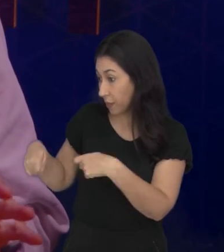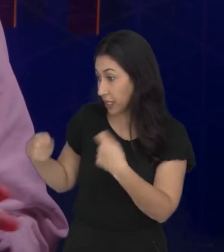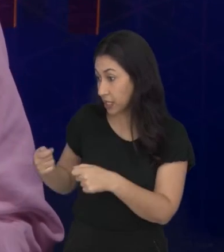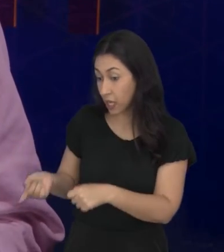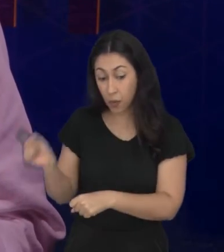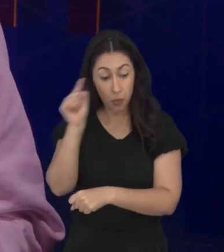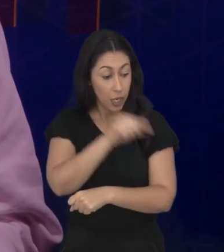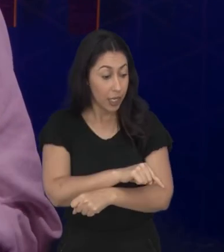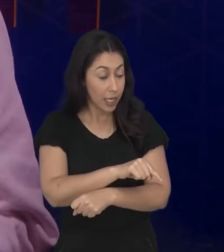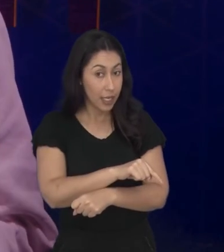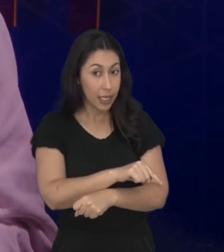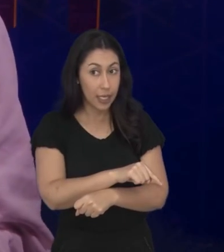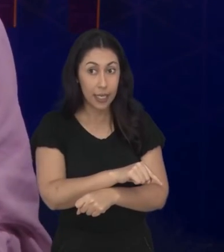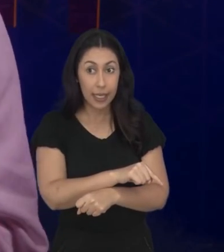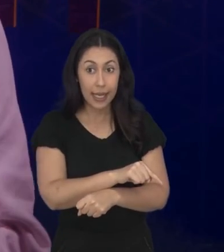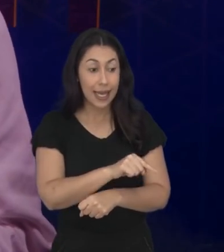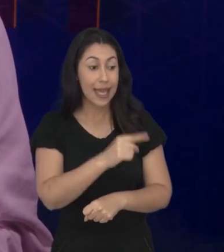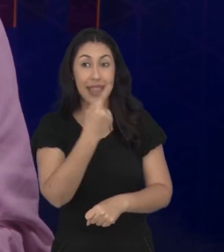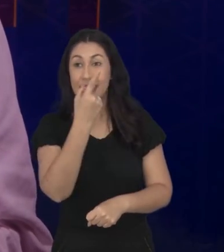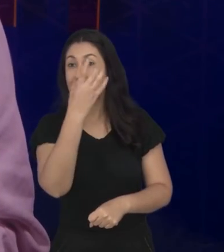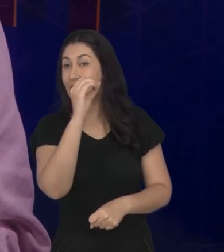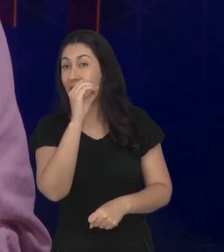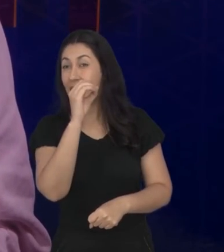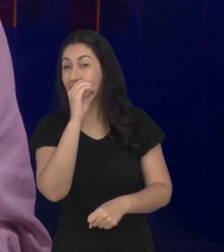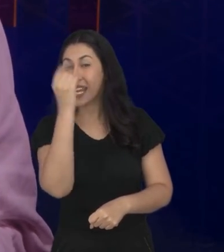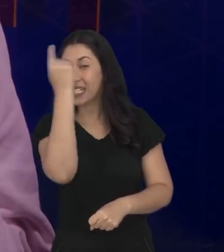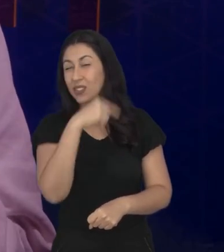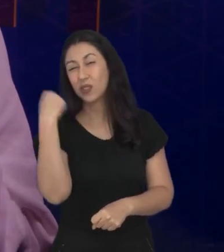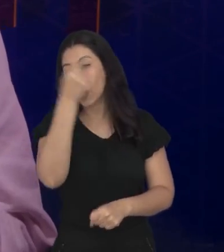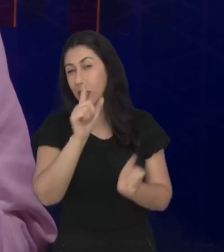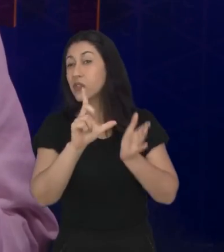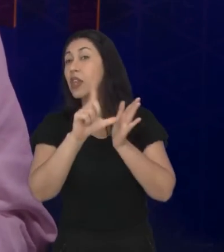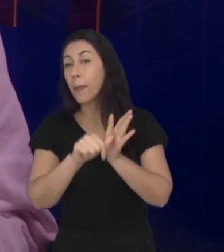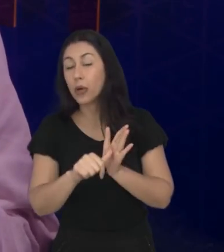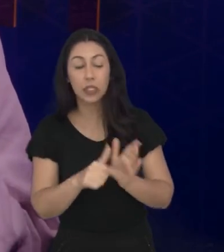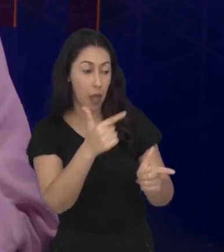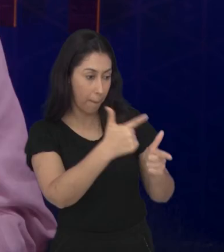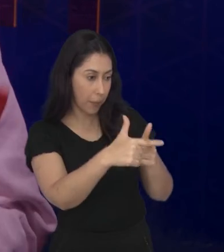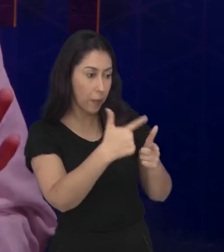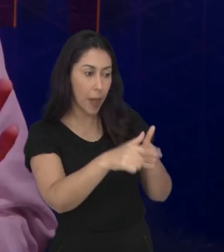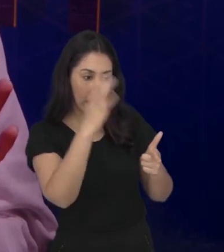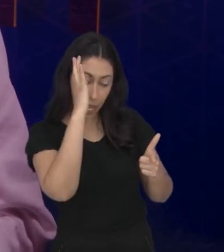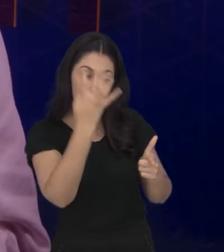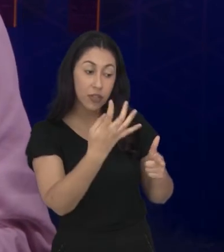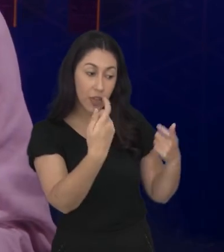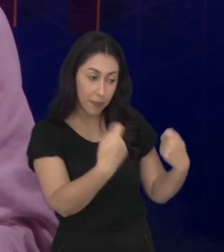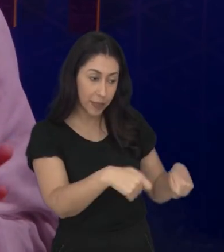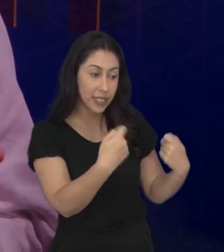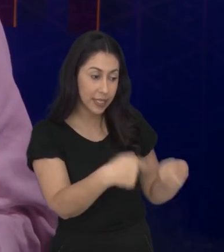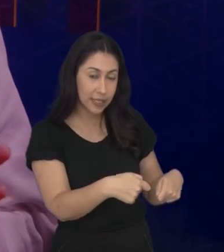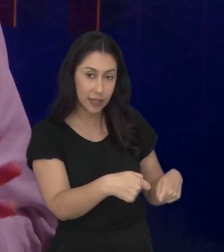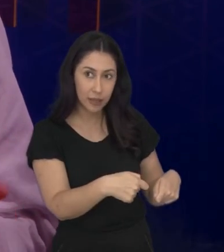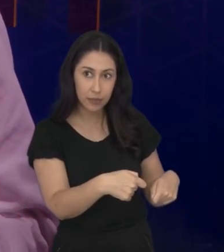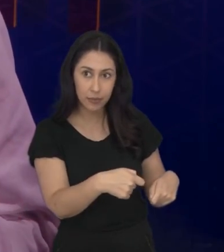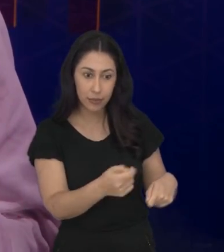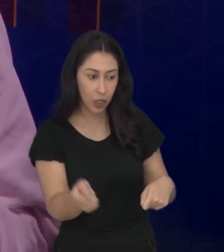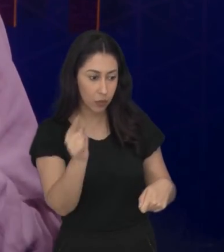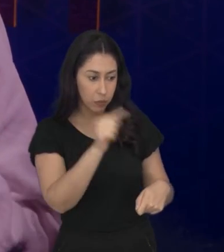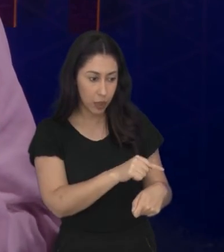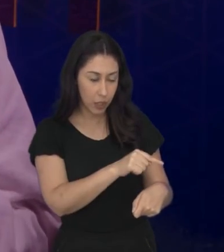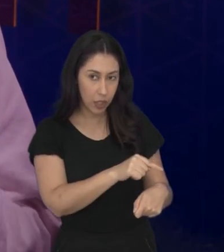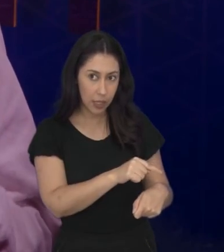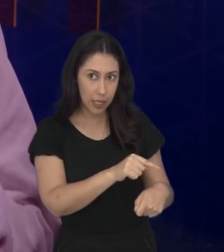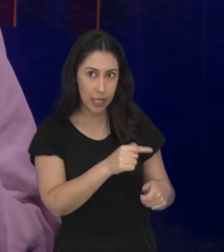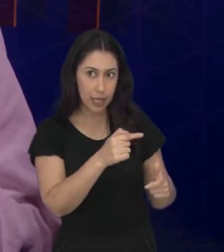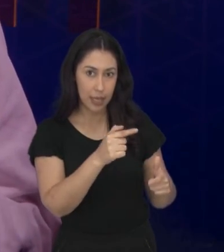um outro grupo 2 horas logo depois que eles acordaram. Então, acordou 2 horas depois, deram uma atividade estressante para eles resolverem, e